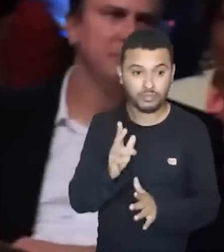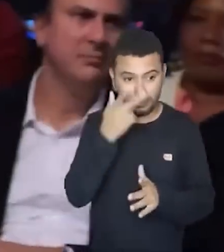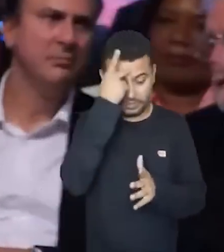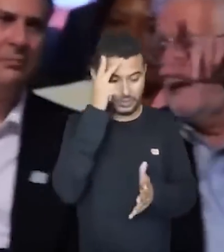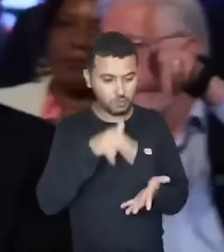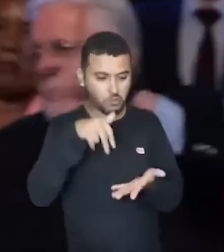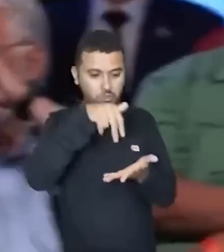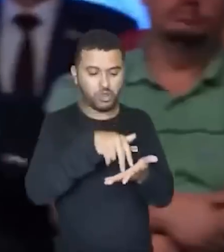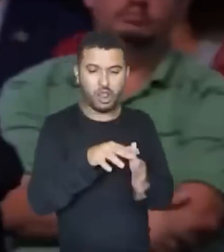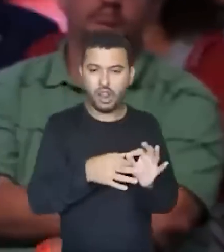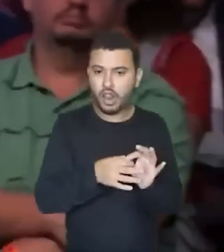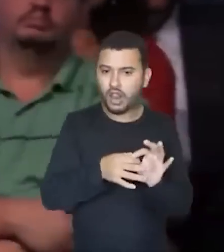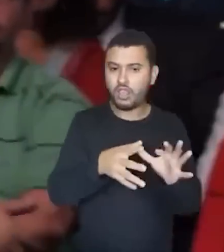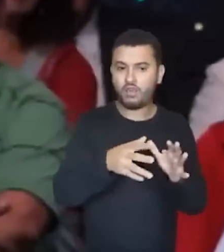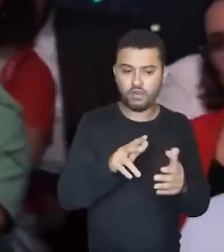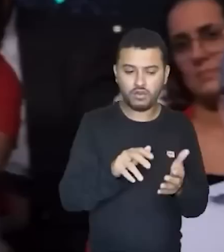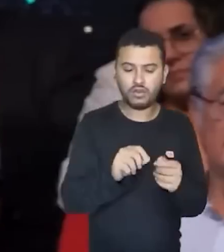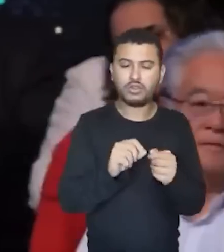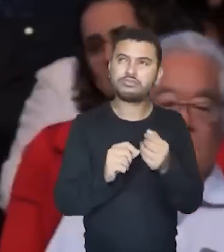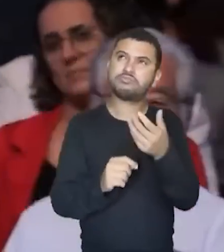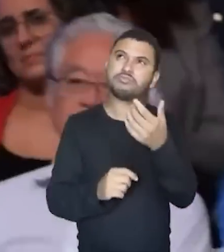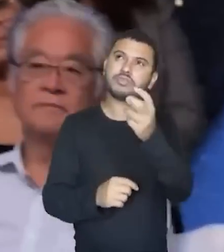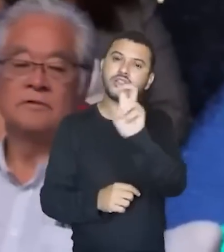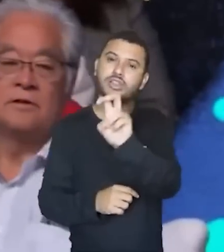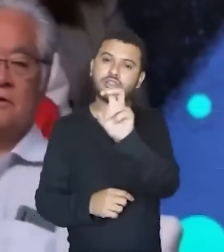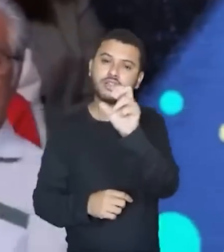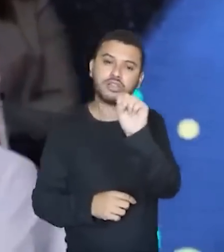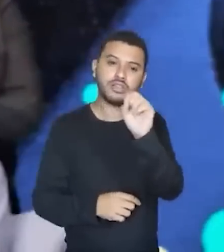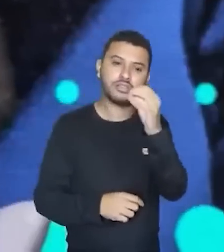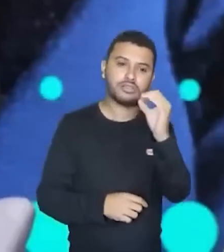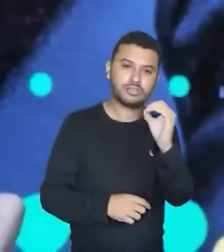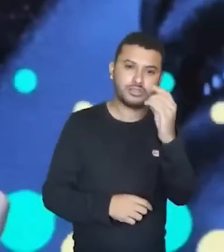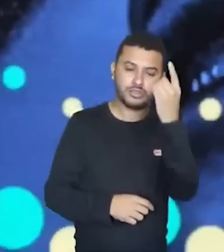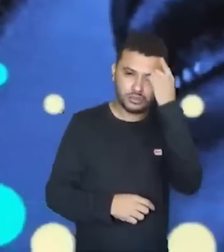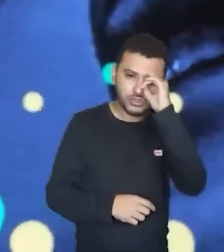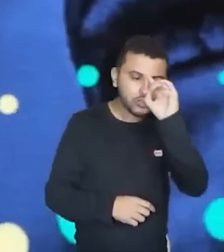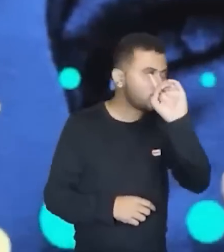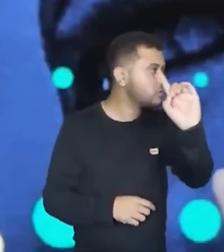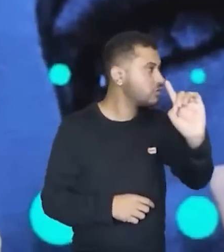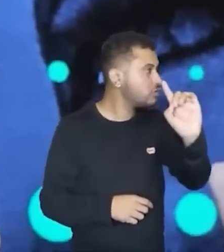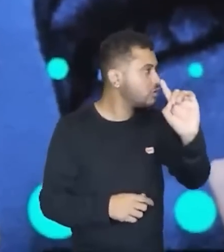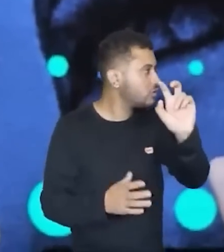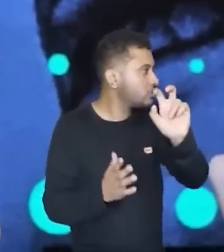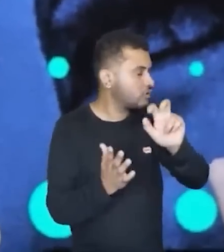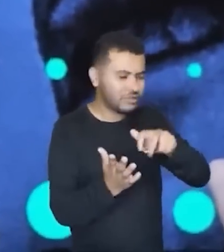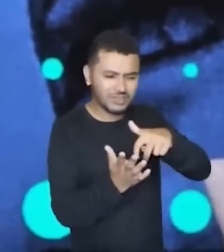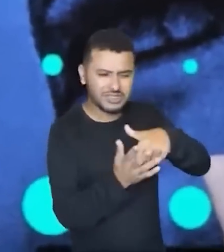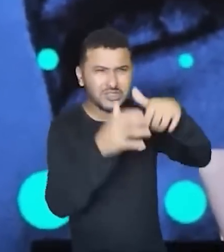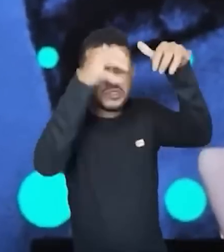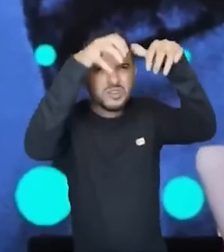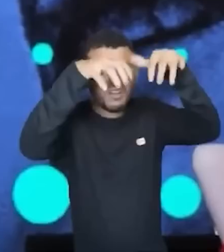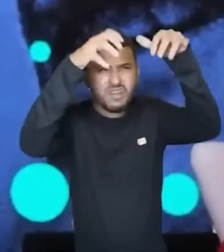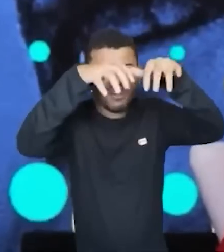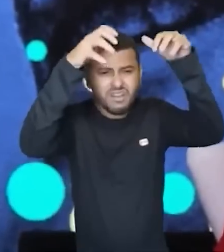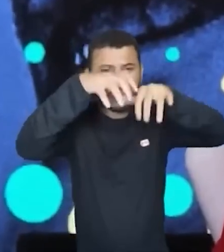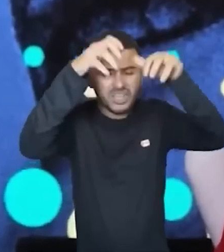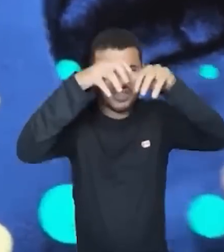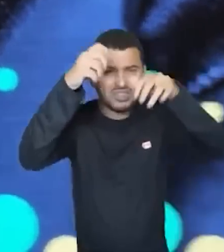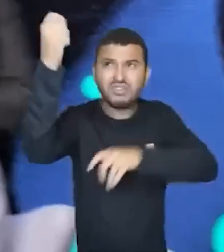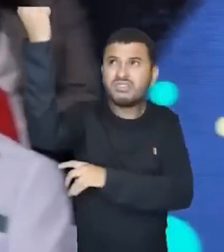dispuseram, durante 580 dias, enfrentar chuva, enfrentar